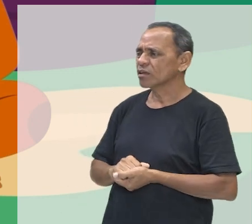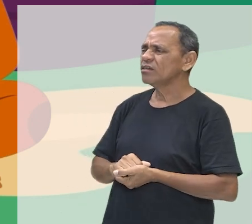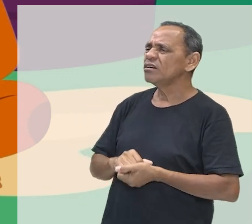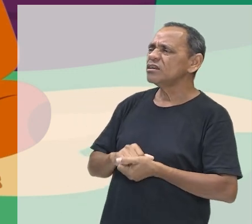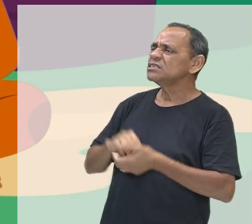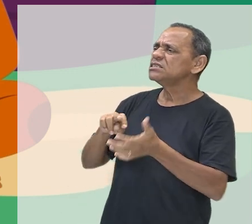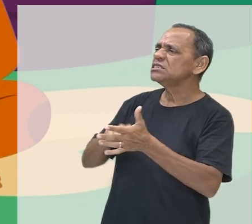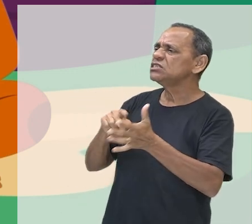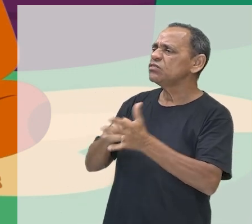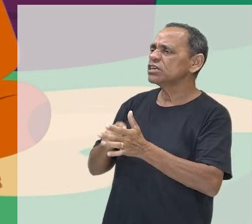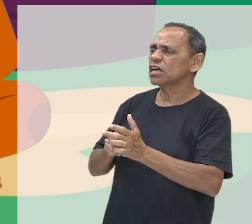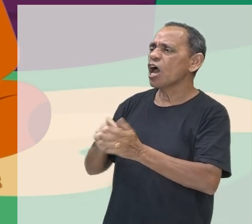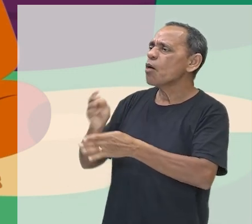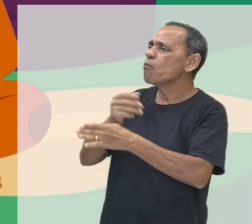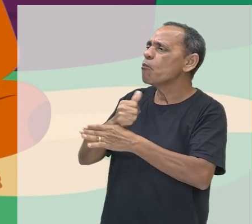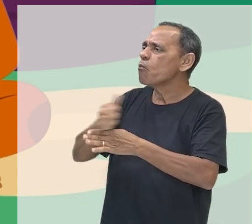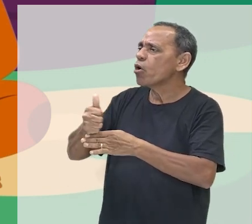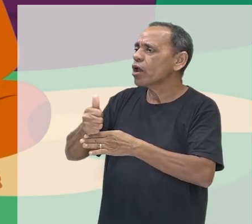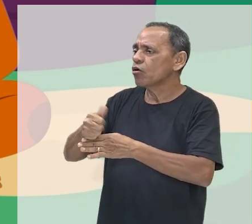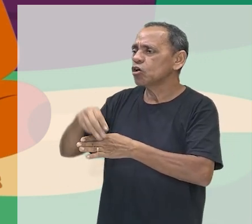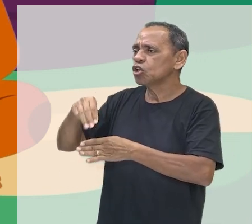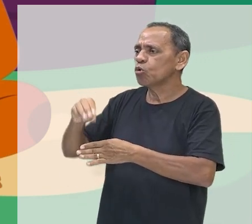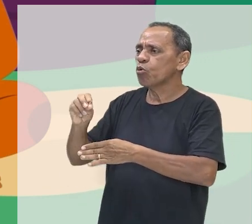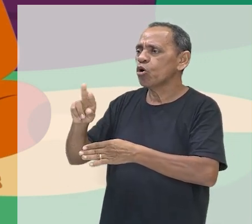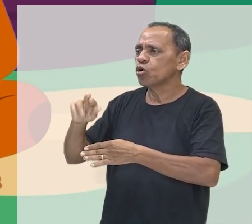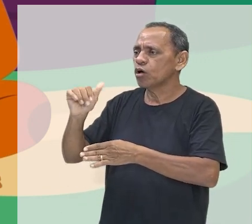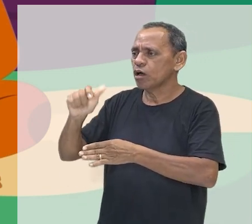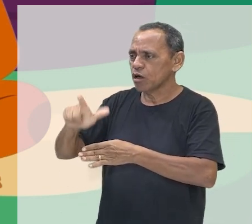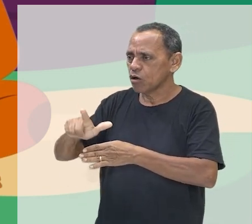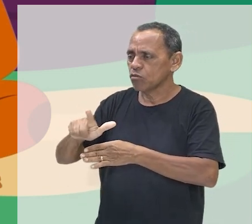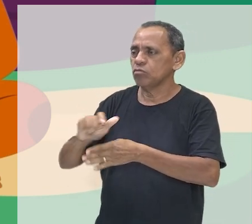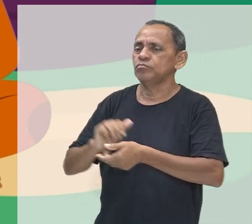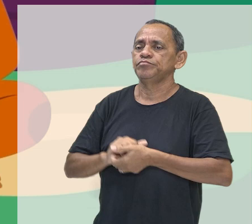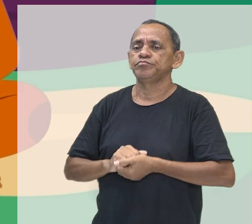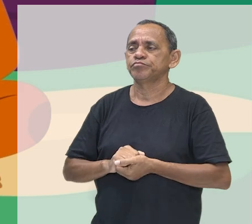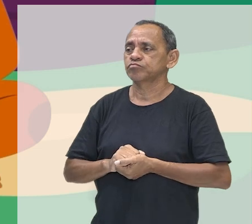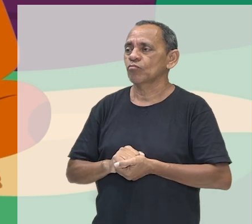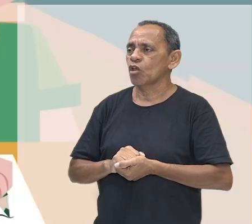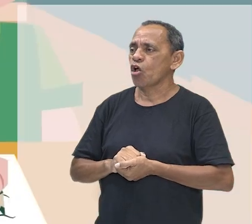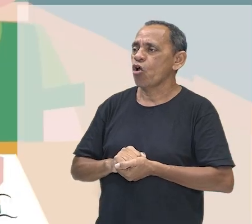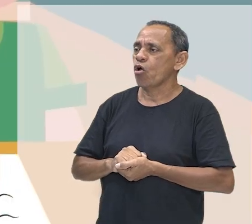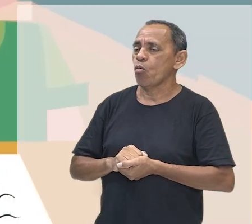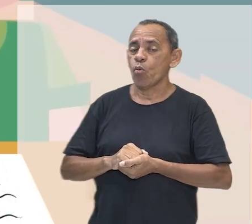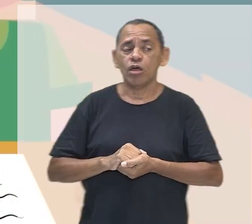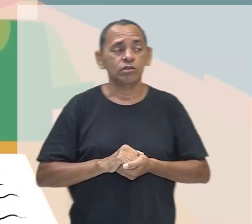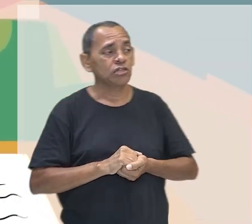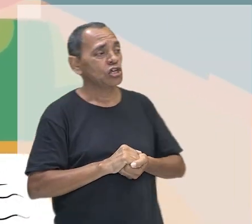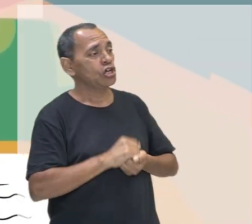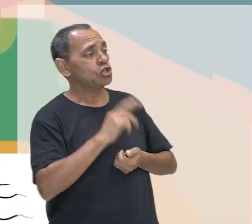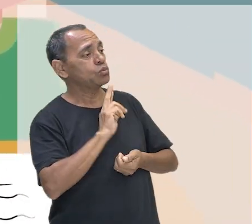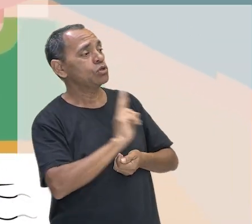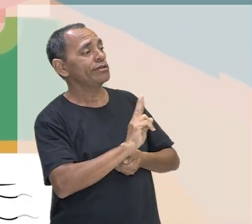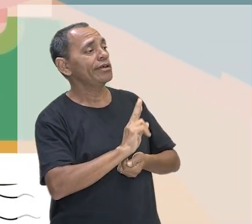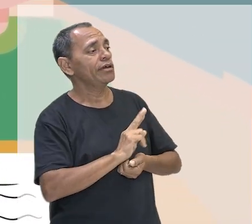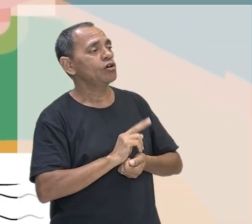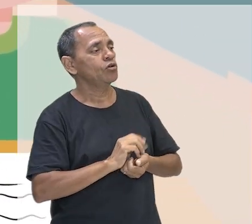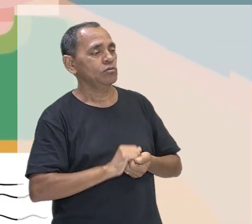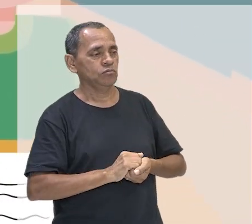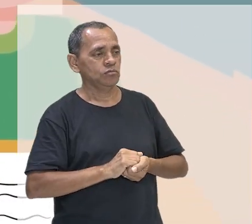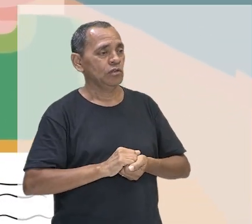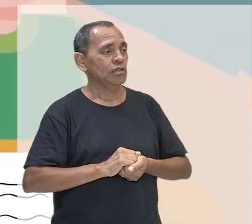moral? O mestre, com um olhar compreensivo, respondeu. Moral é não fazer